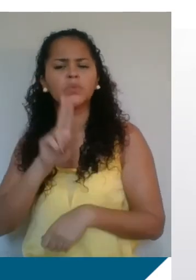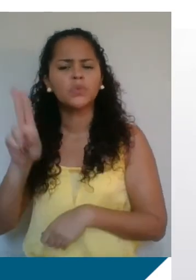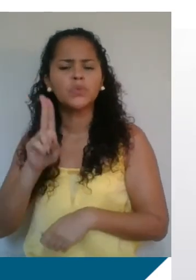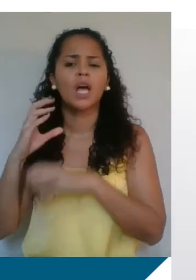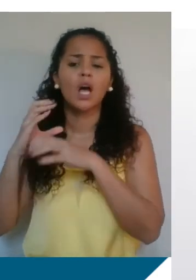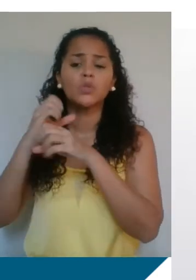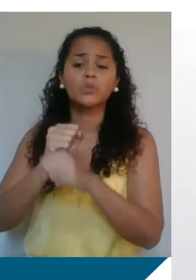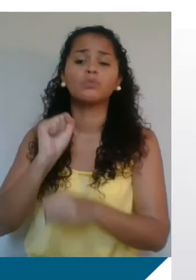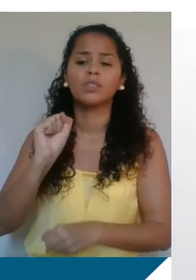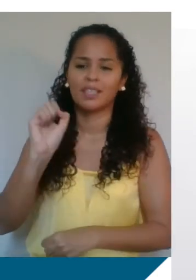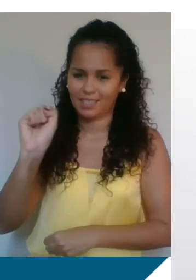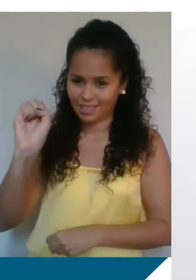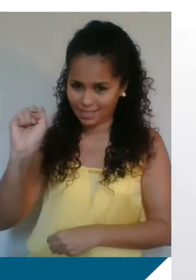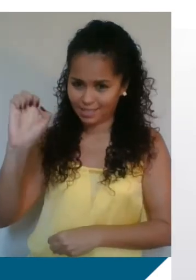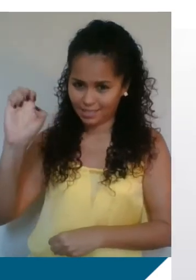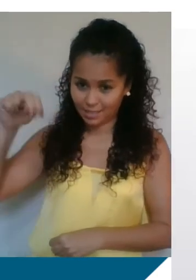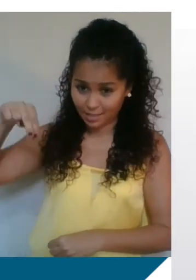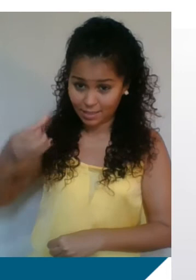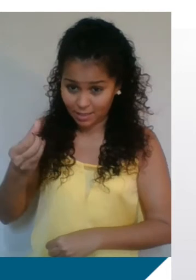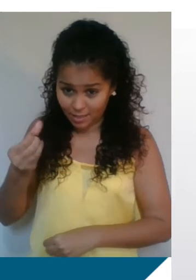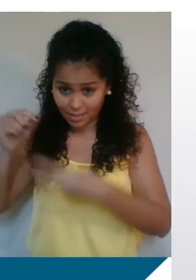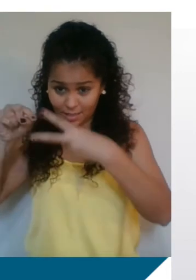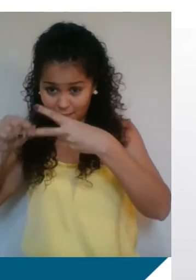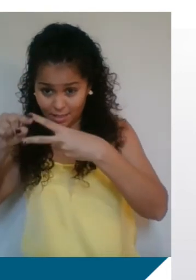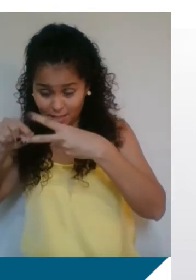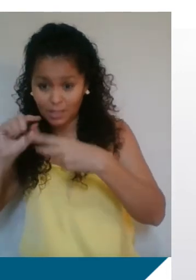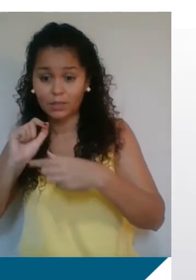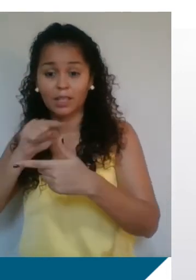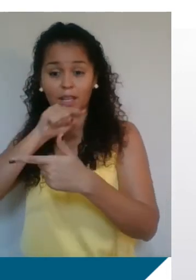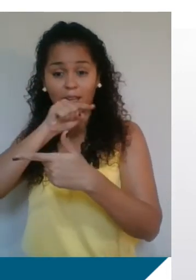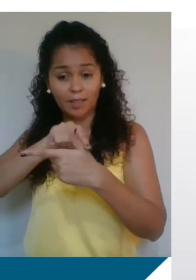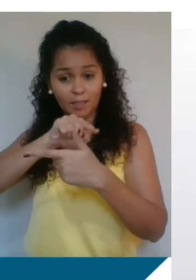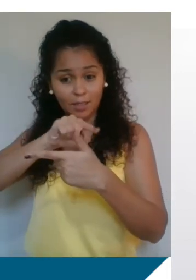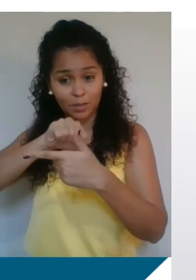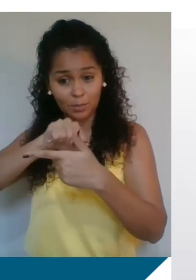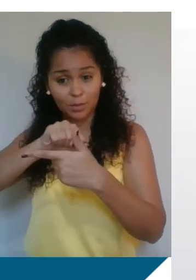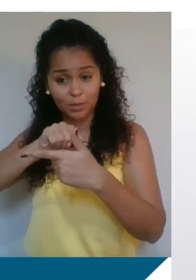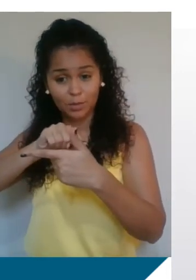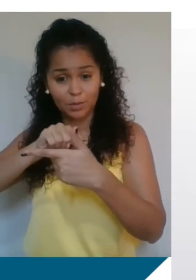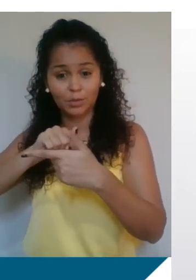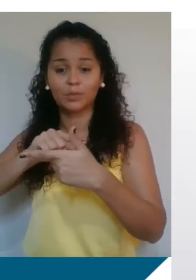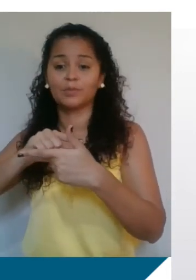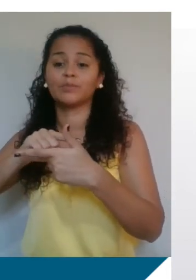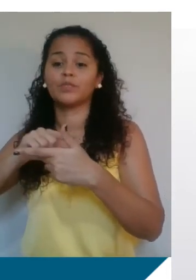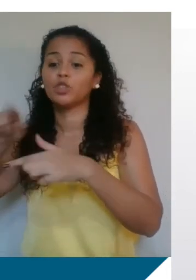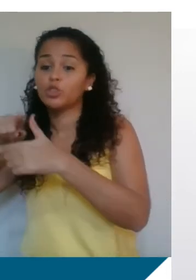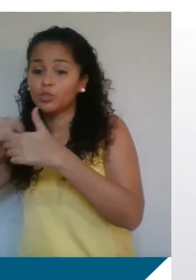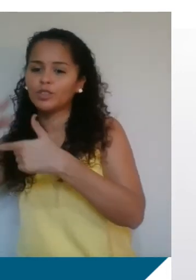que é dado pela razão entre o cateto oposto ao ângulo de 60 graus e a hipotenusa do triângulo.